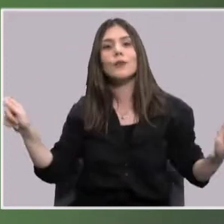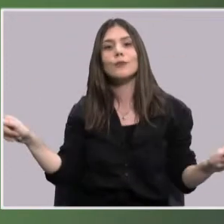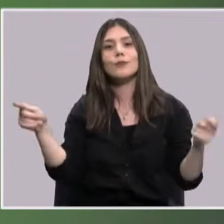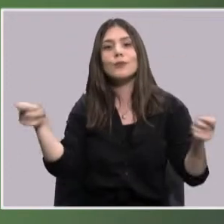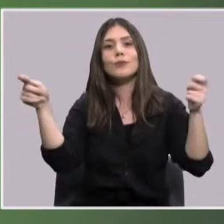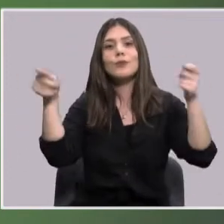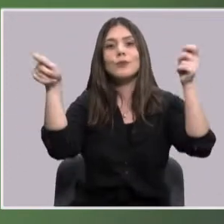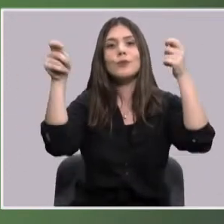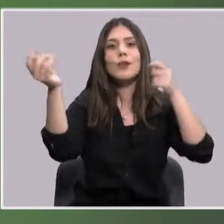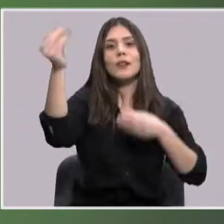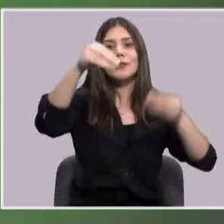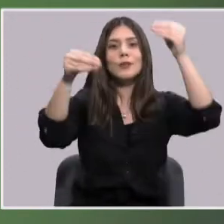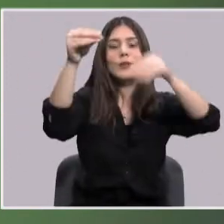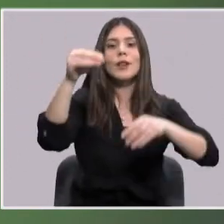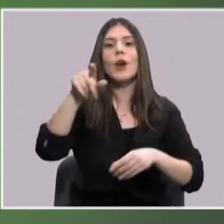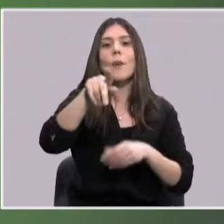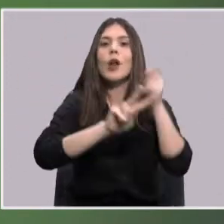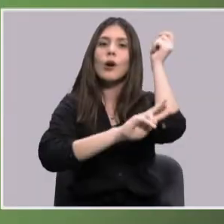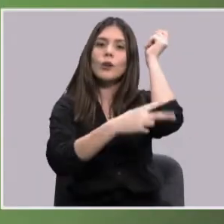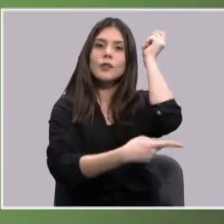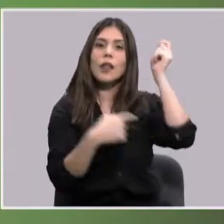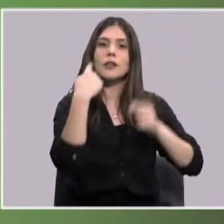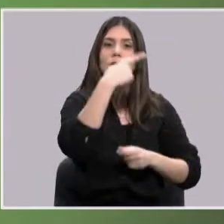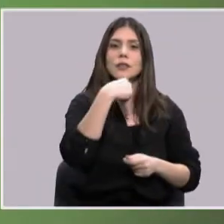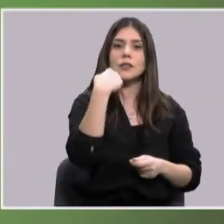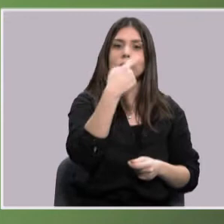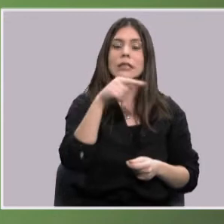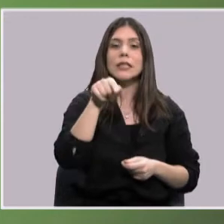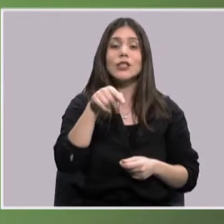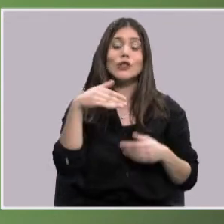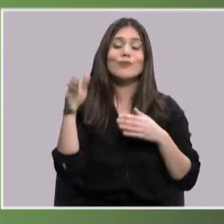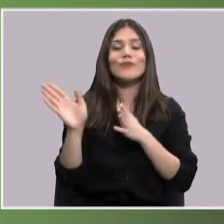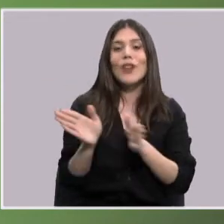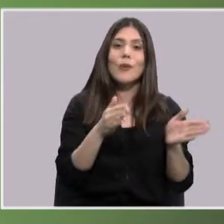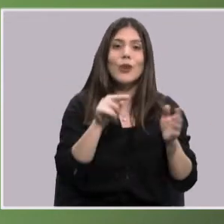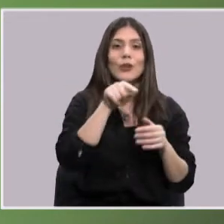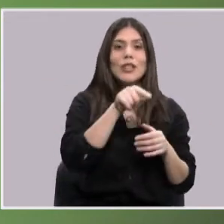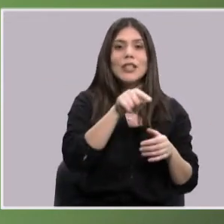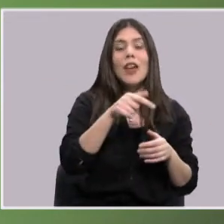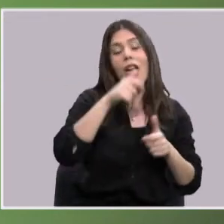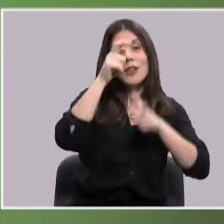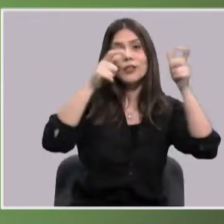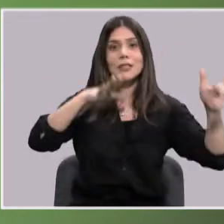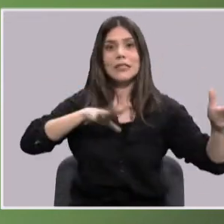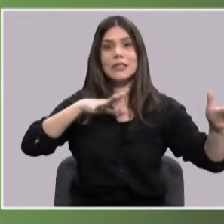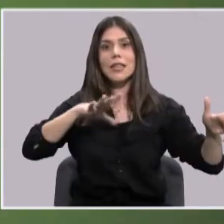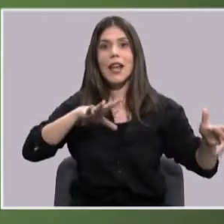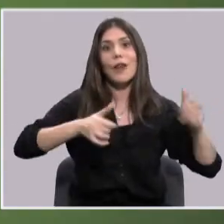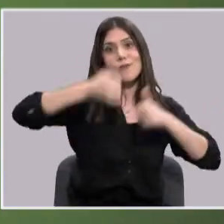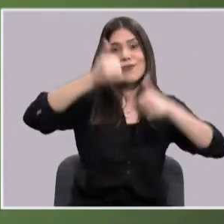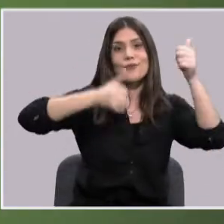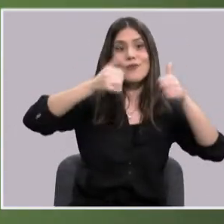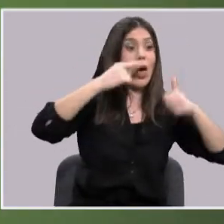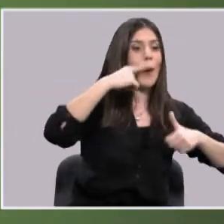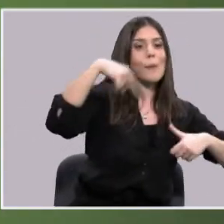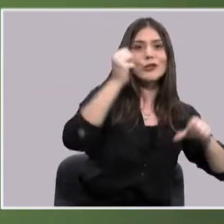eleições autárquicas fictícias para o Concelho de Oeiras. Uma campanha eleitoral é o período em que os candidatos que representam um determinado partido se